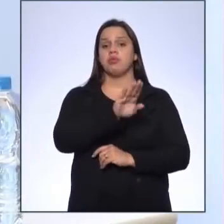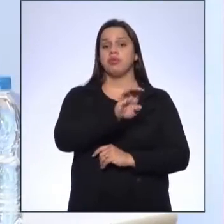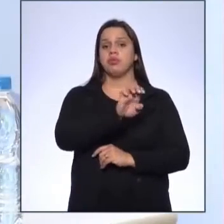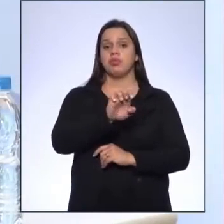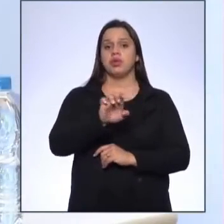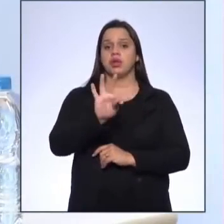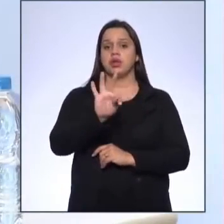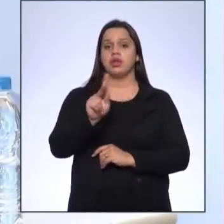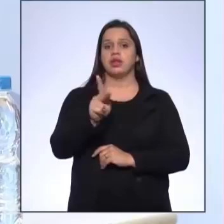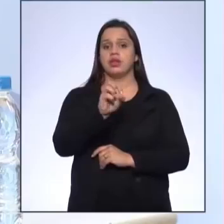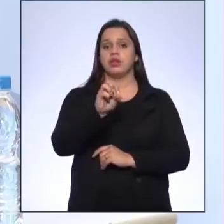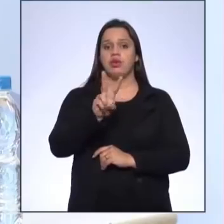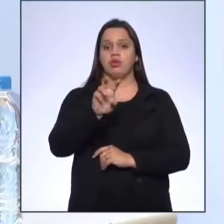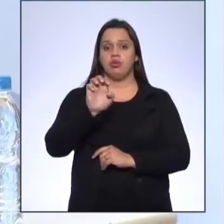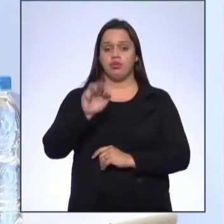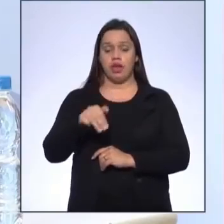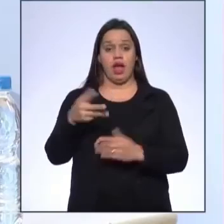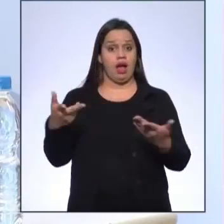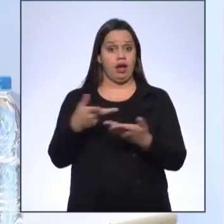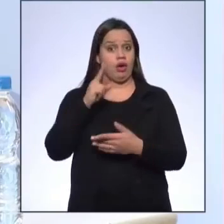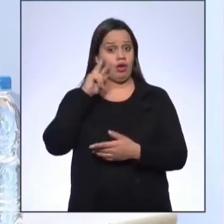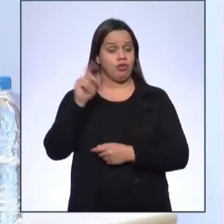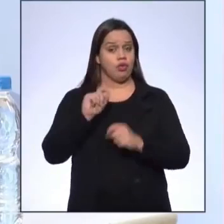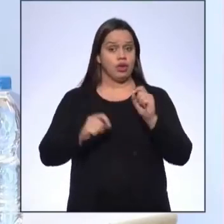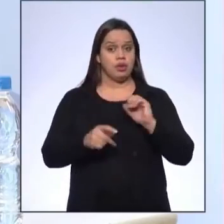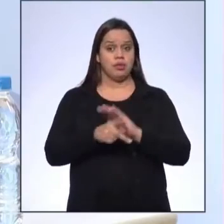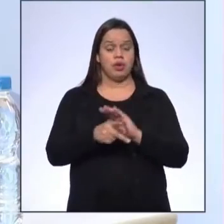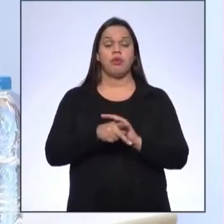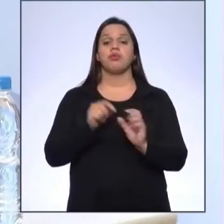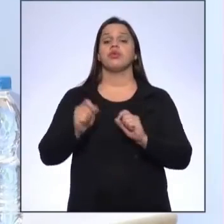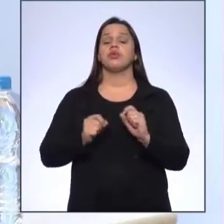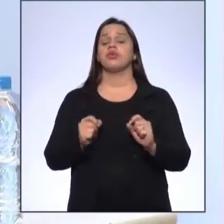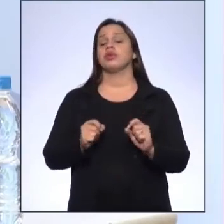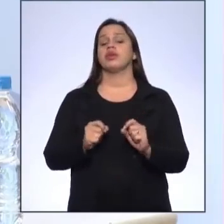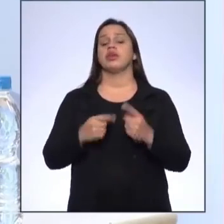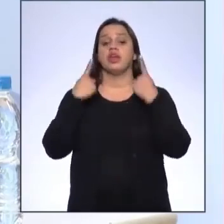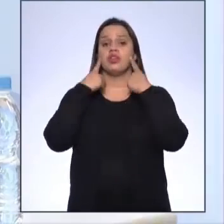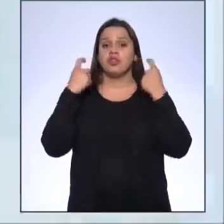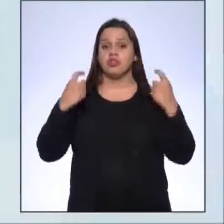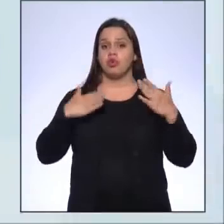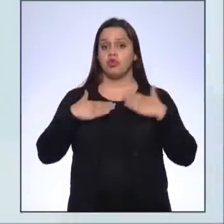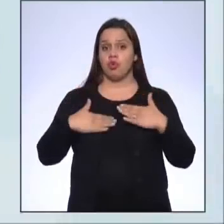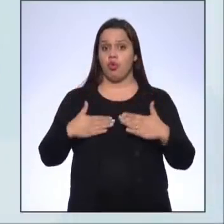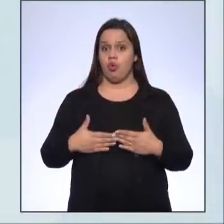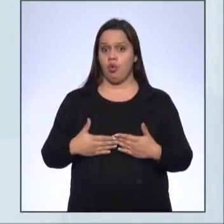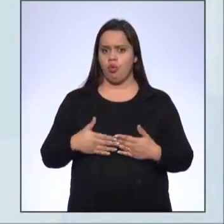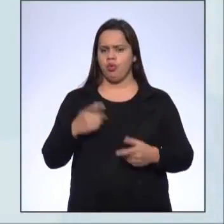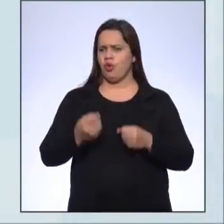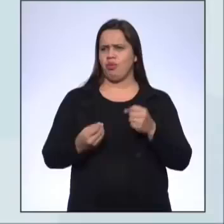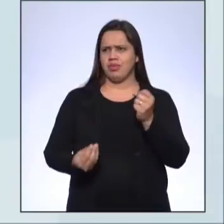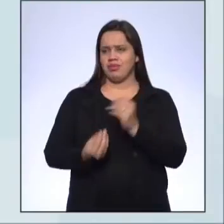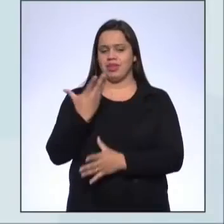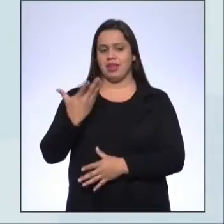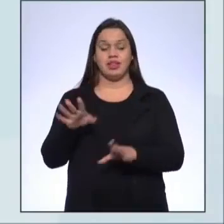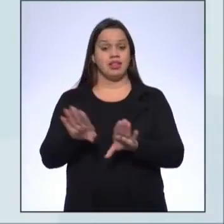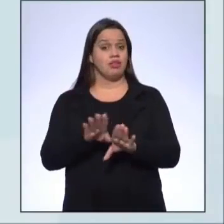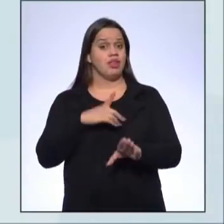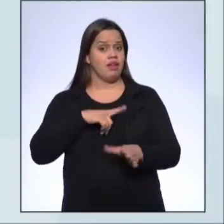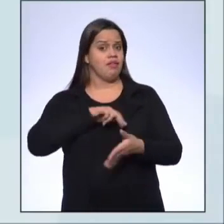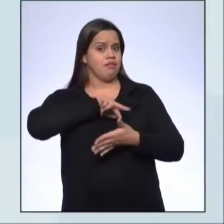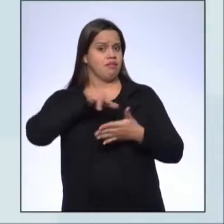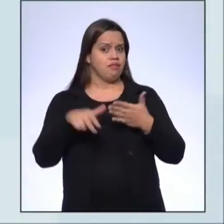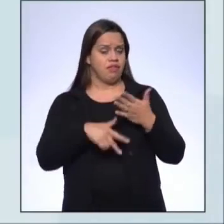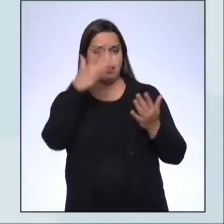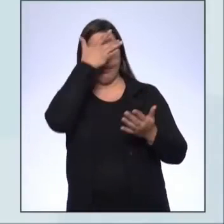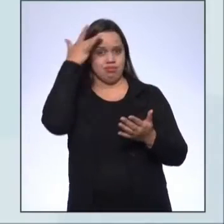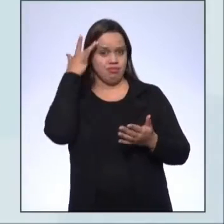vai falar sobre sons corporais e suas criações. Então, pessoal, existem vários artistas que utilizam diversos processos para criar